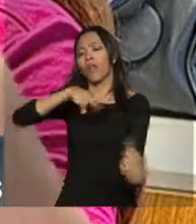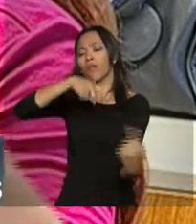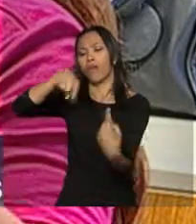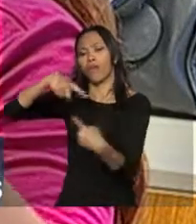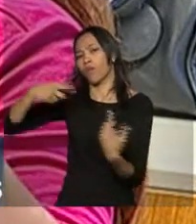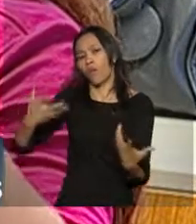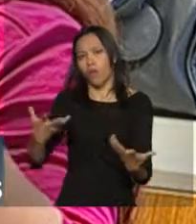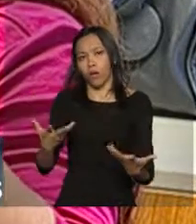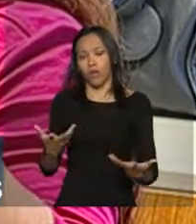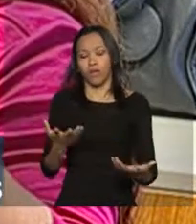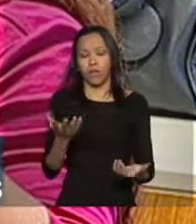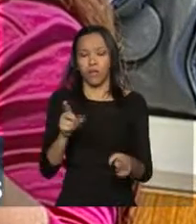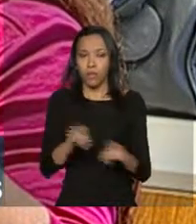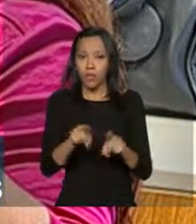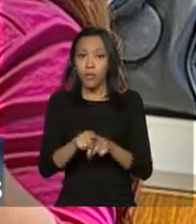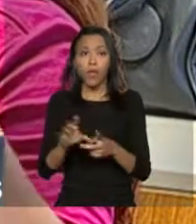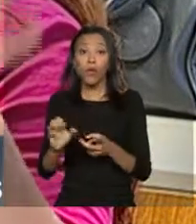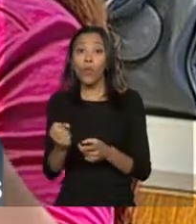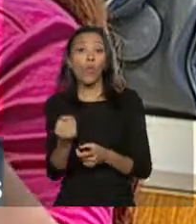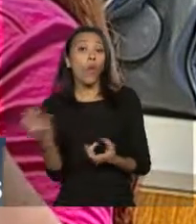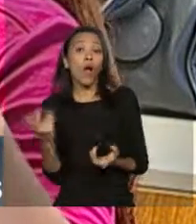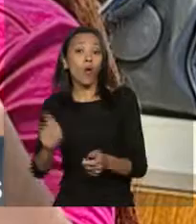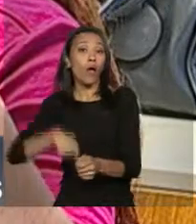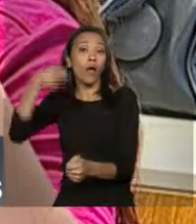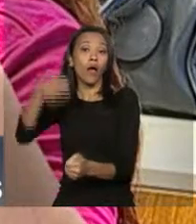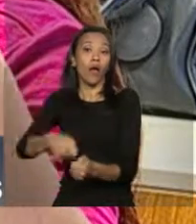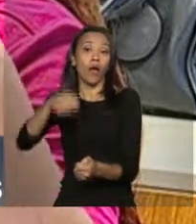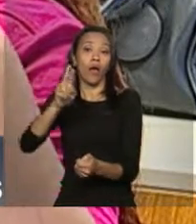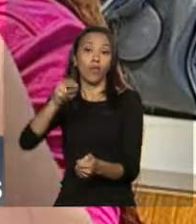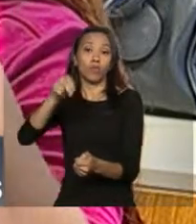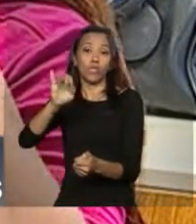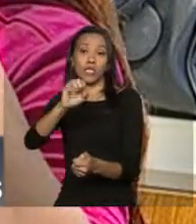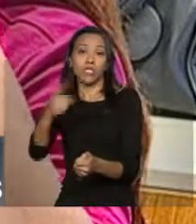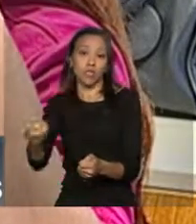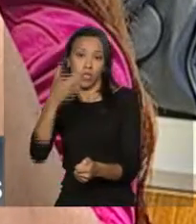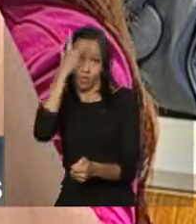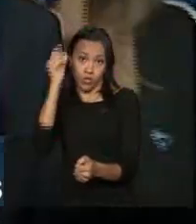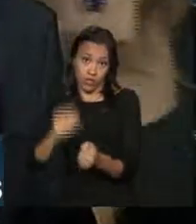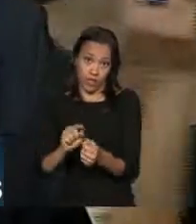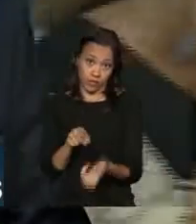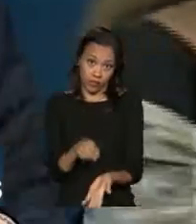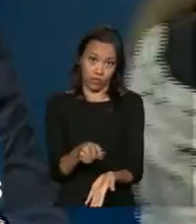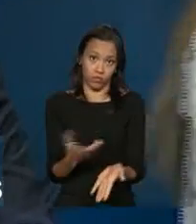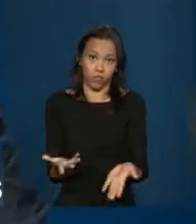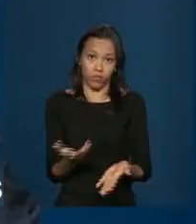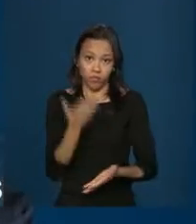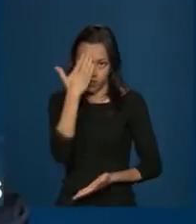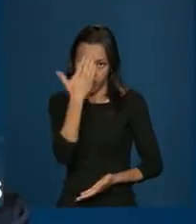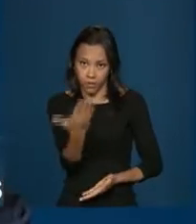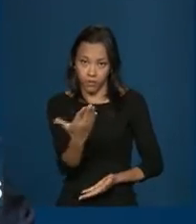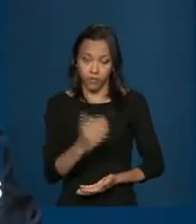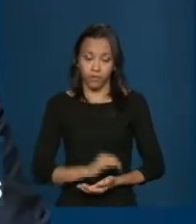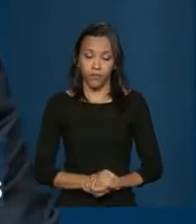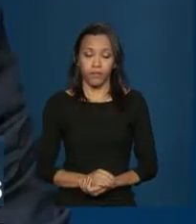mercado e qual é a pena para as pessoas que praticam esse tipo de crime? Obrigada.